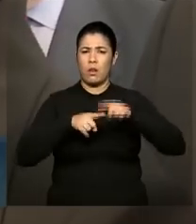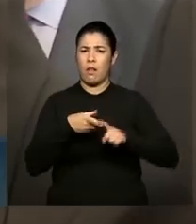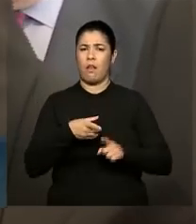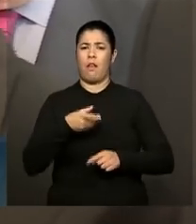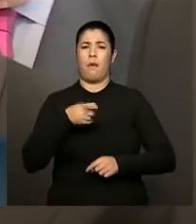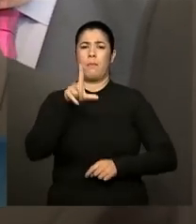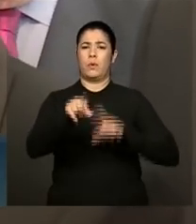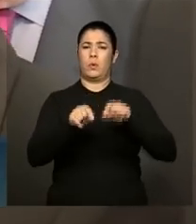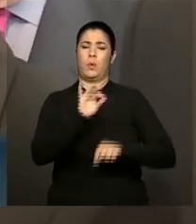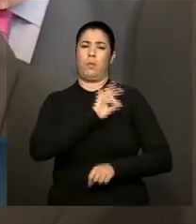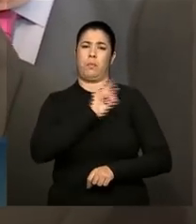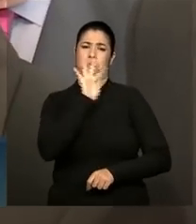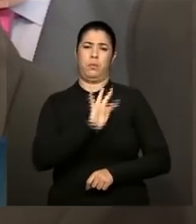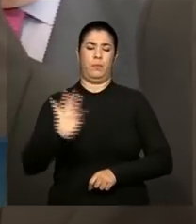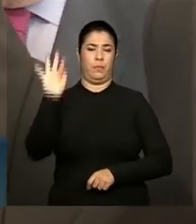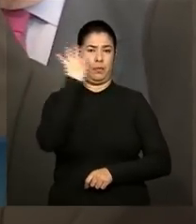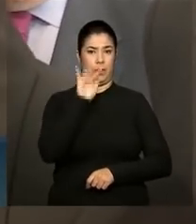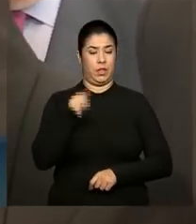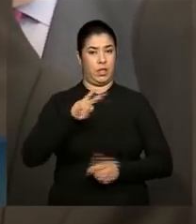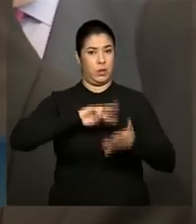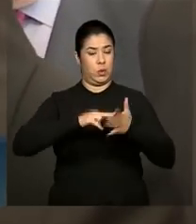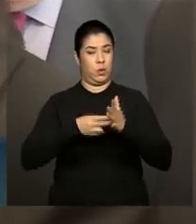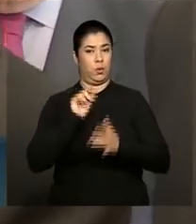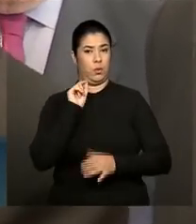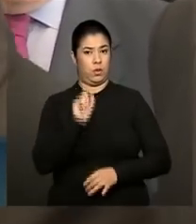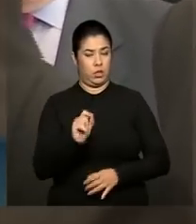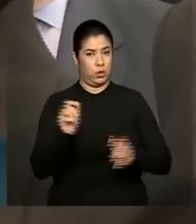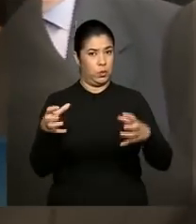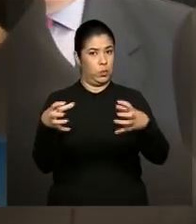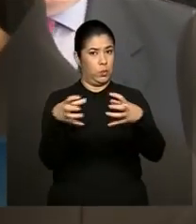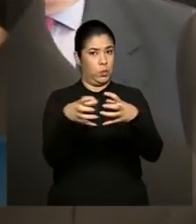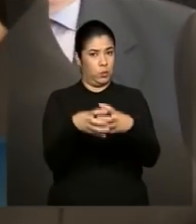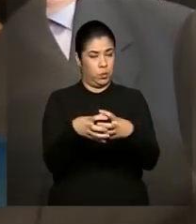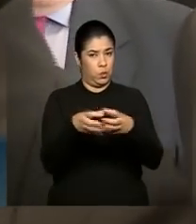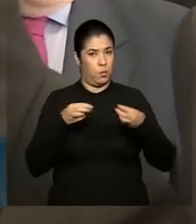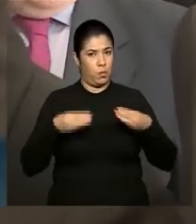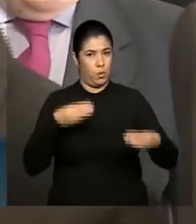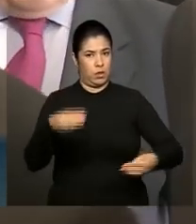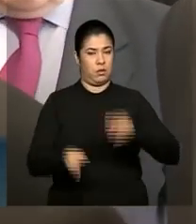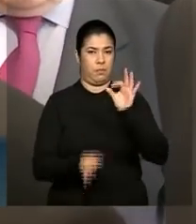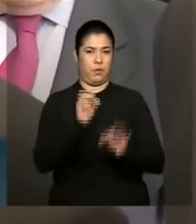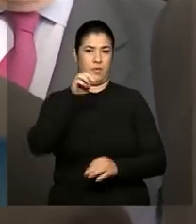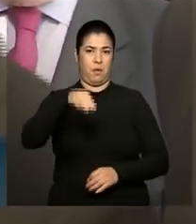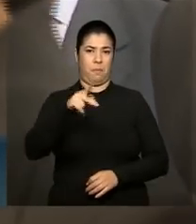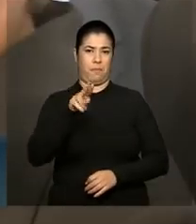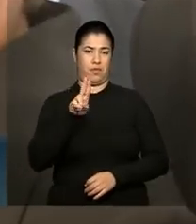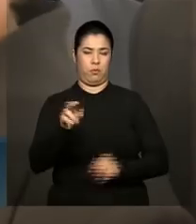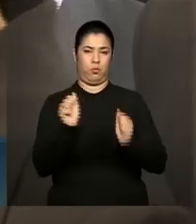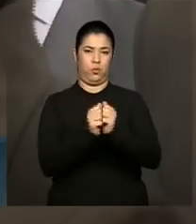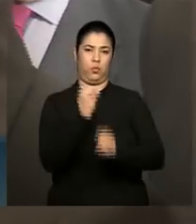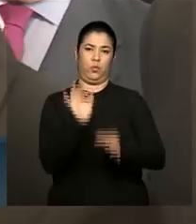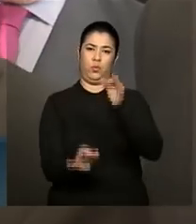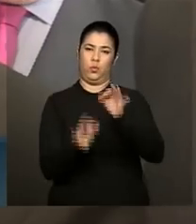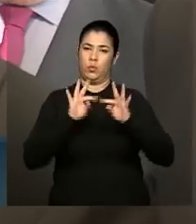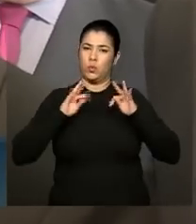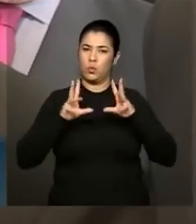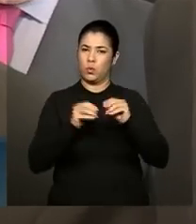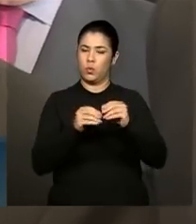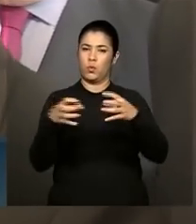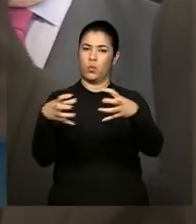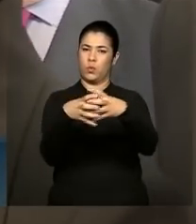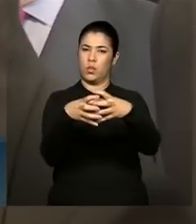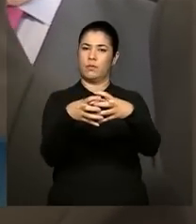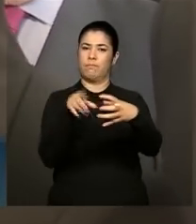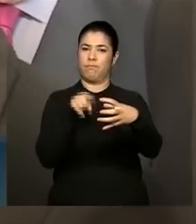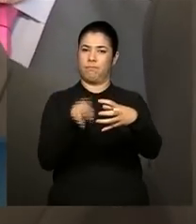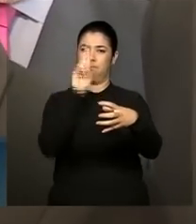Federal. E isso significa que, junto com o Ministério Público e junto com a Justiça, todos os órgãos do